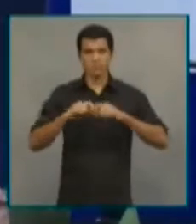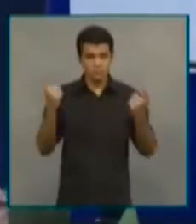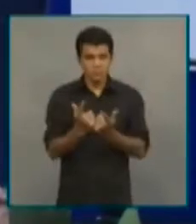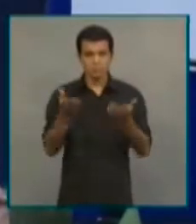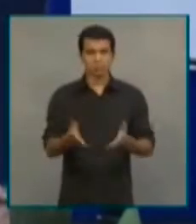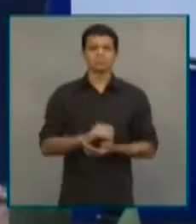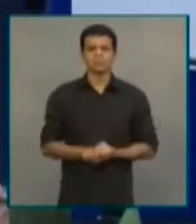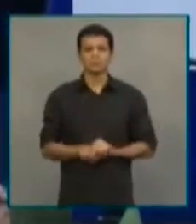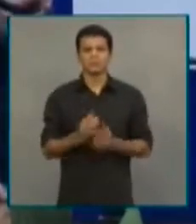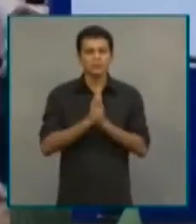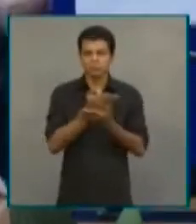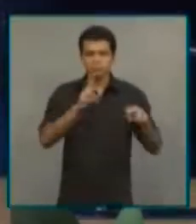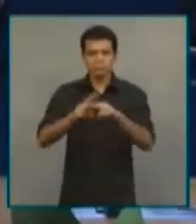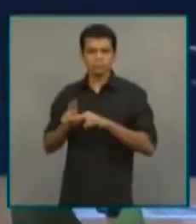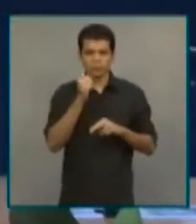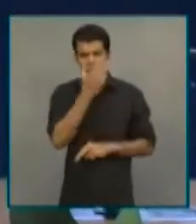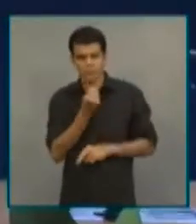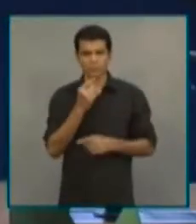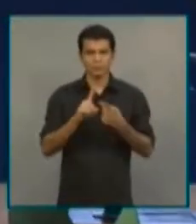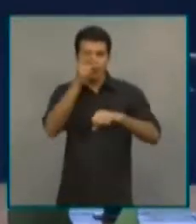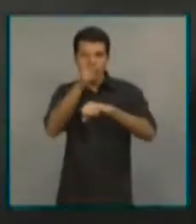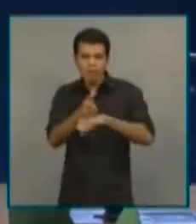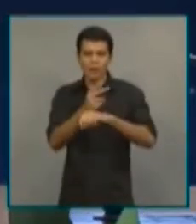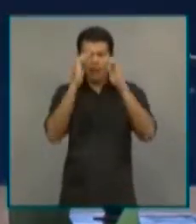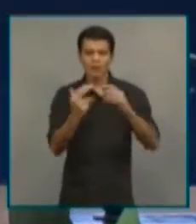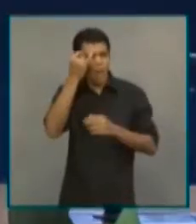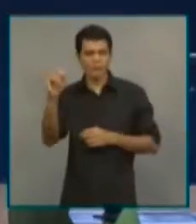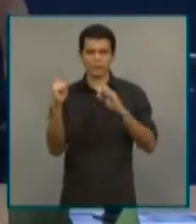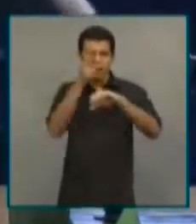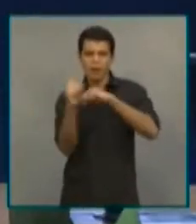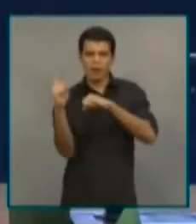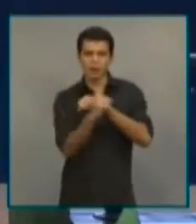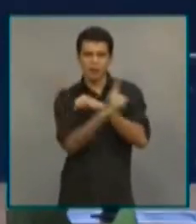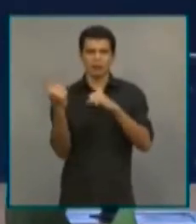Eu posso levar um caderno das perguntas para lá, doutor? Agora me falhou.